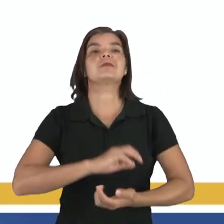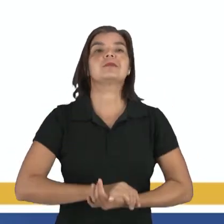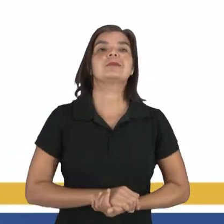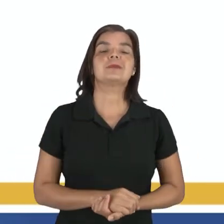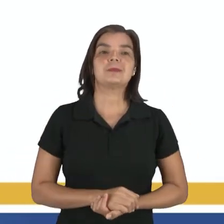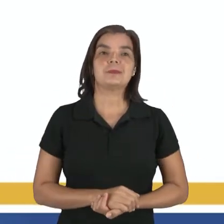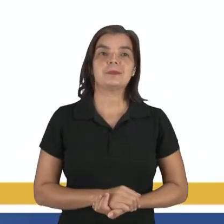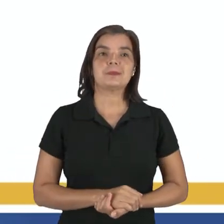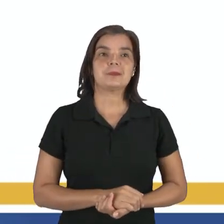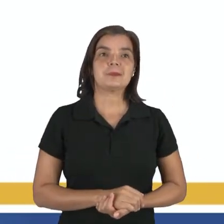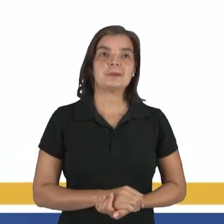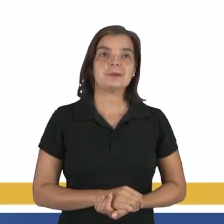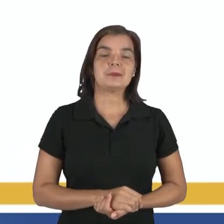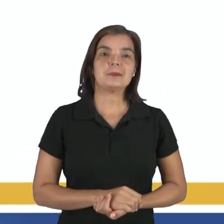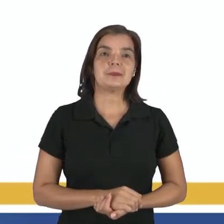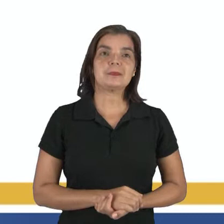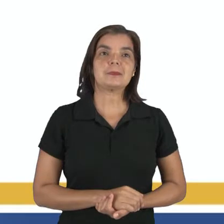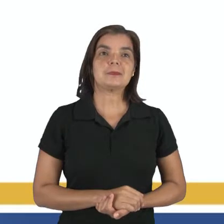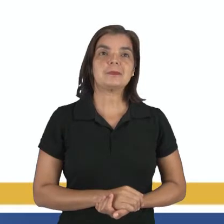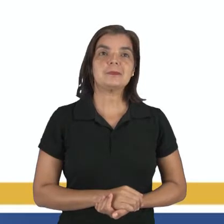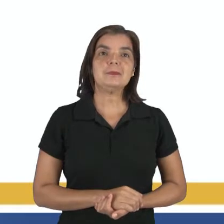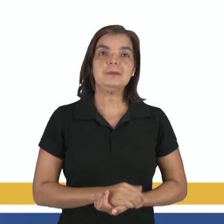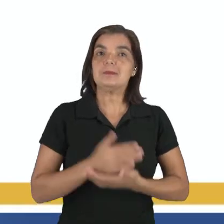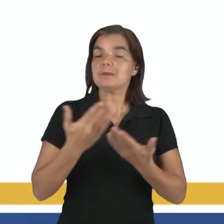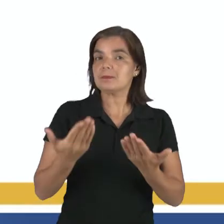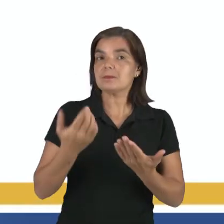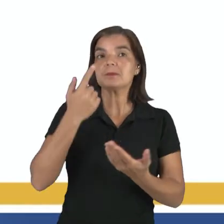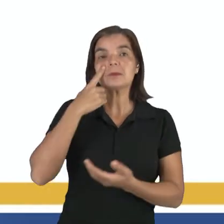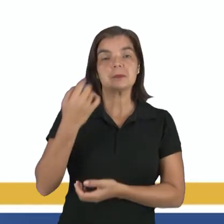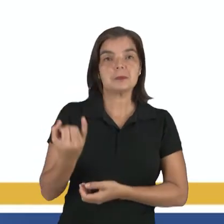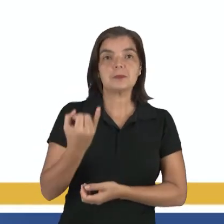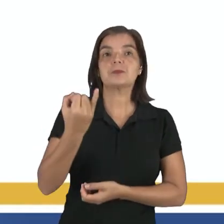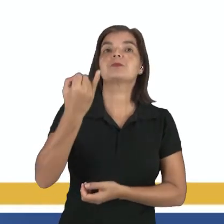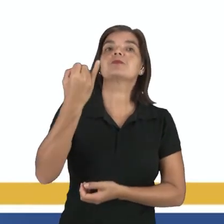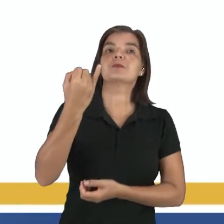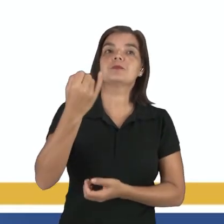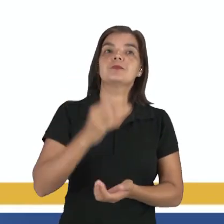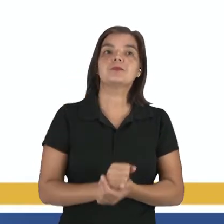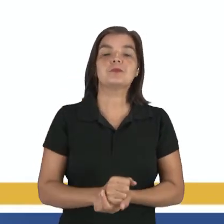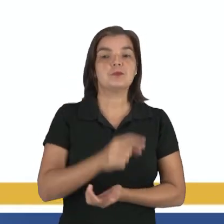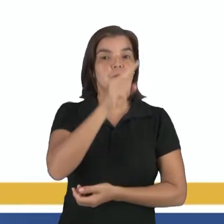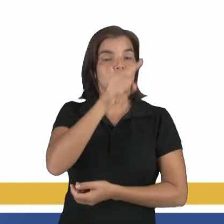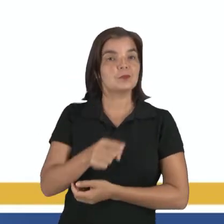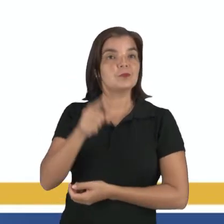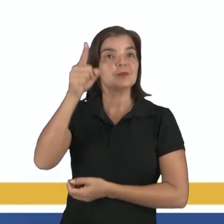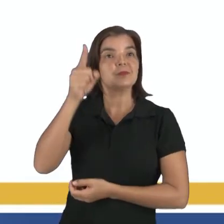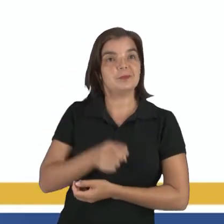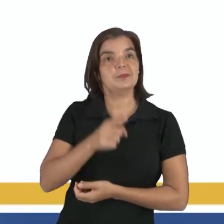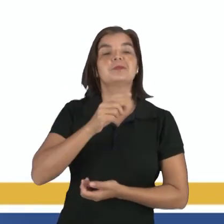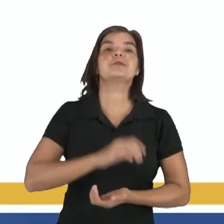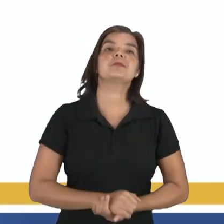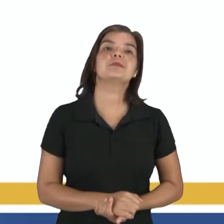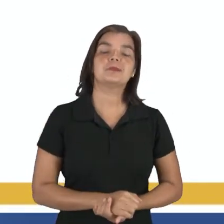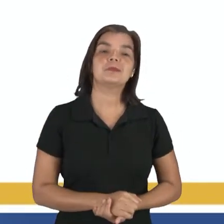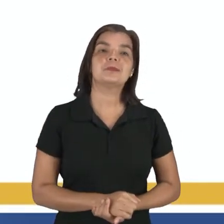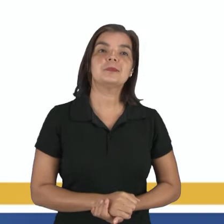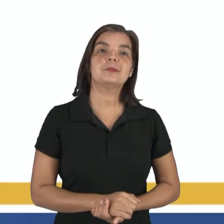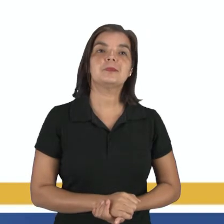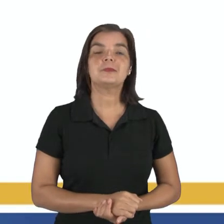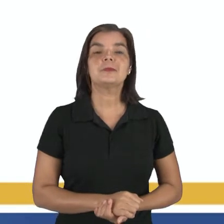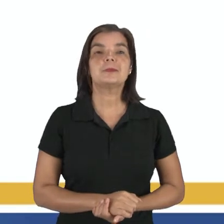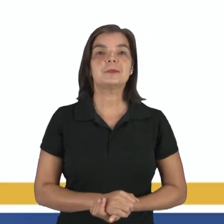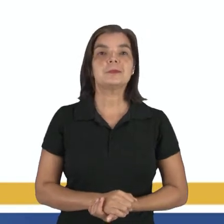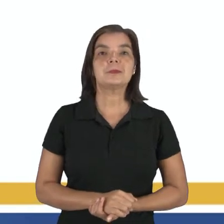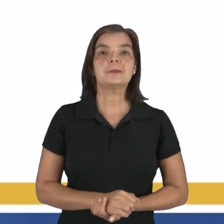30 agora vou colocar 30 sobre x E aí eu faço a multiplicação dos meios pelos extremos ou os